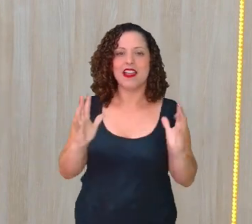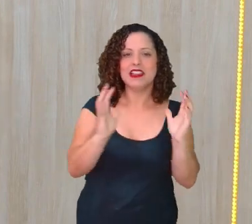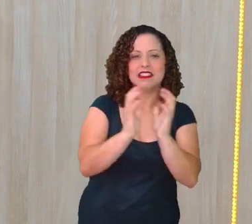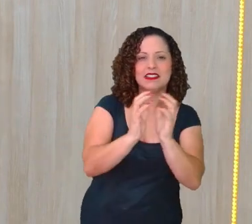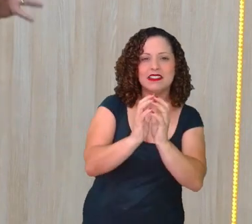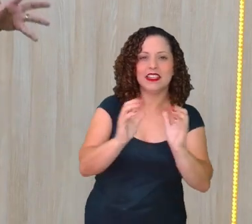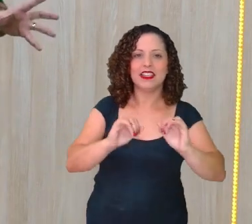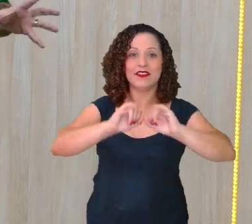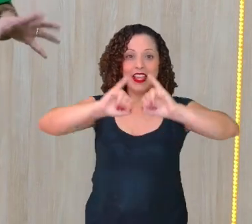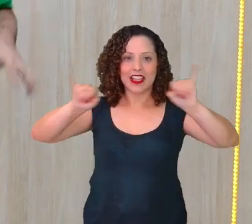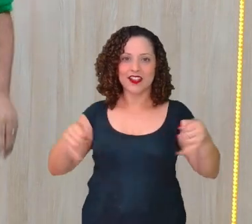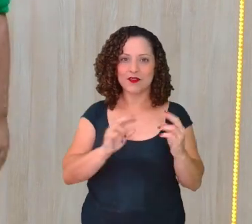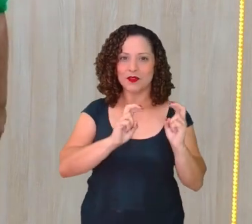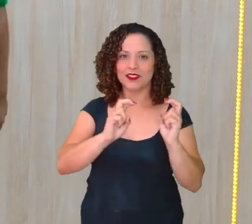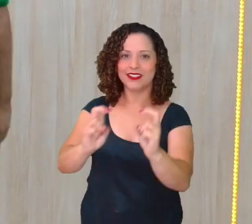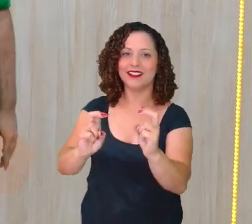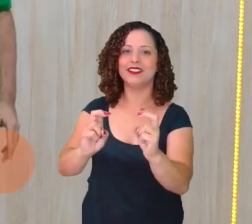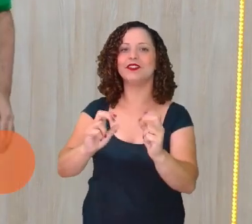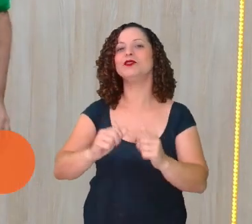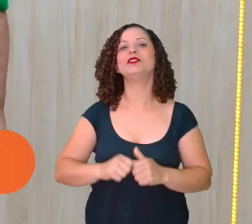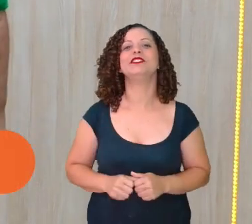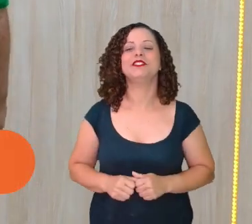aquela região metropolitana do Recife,